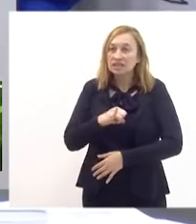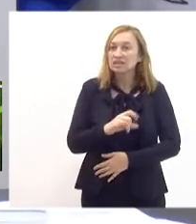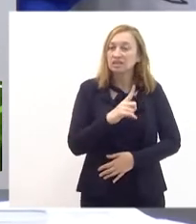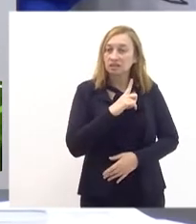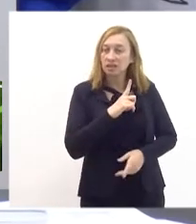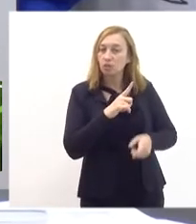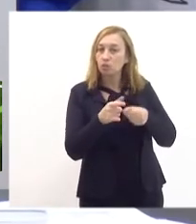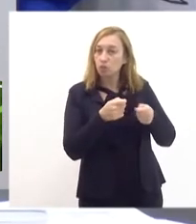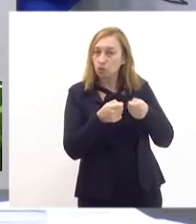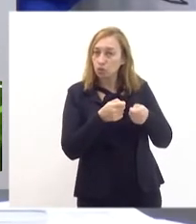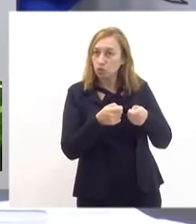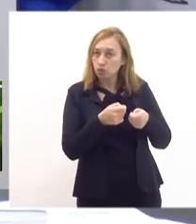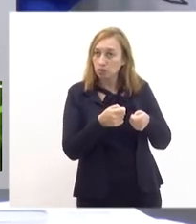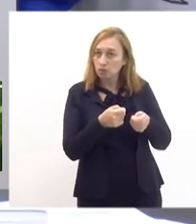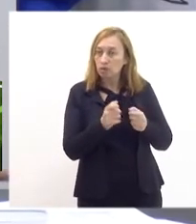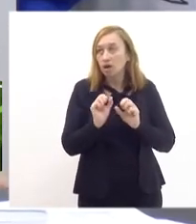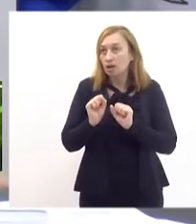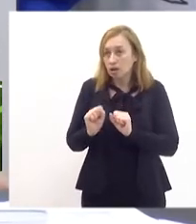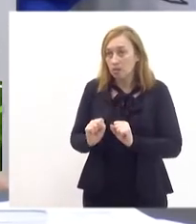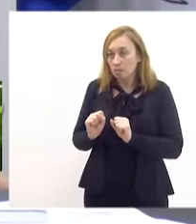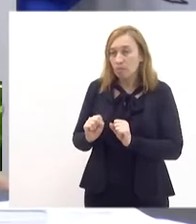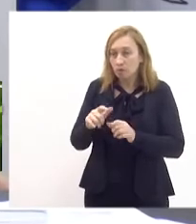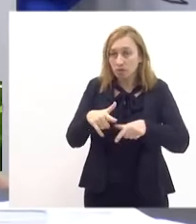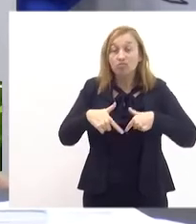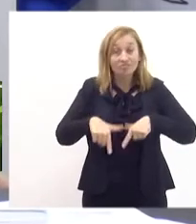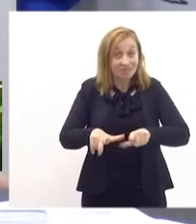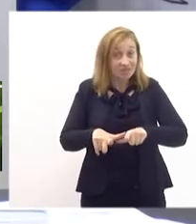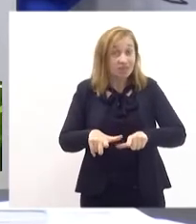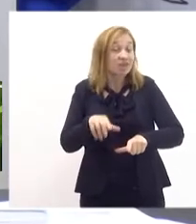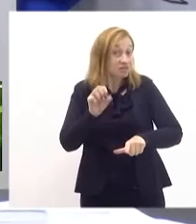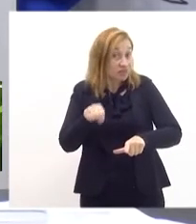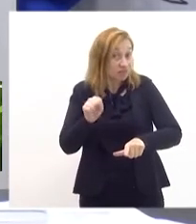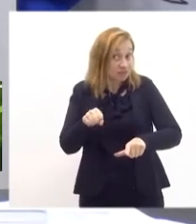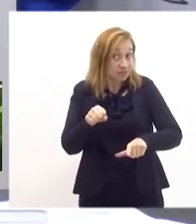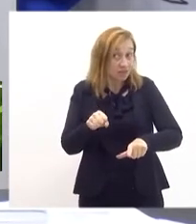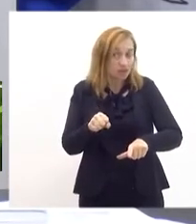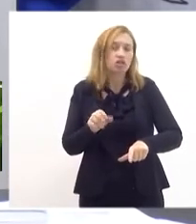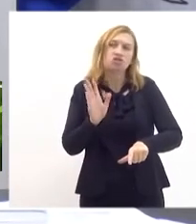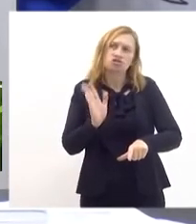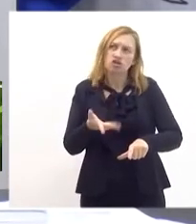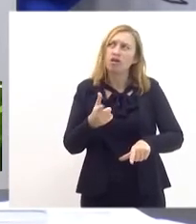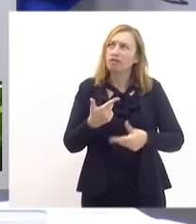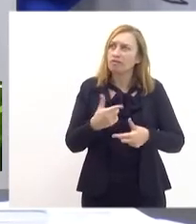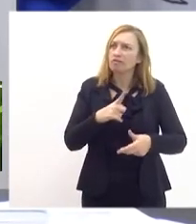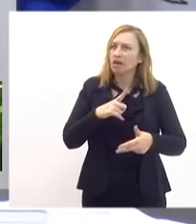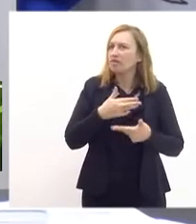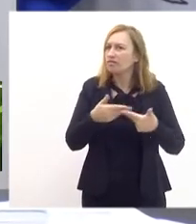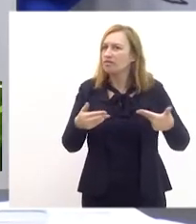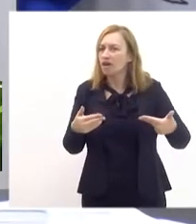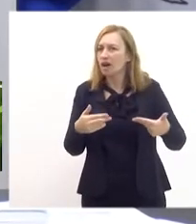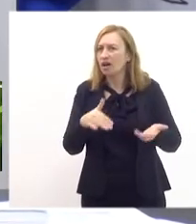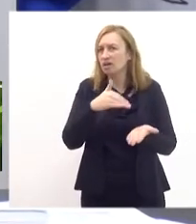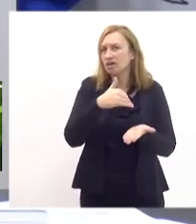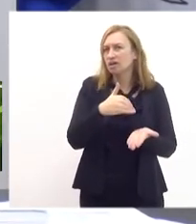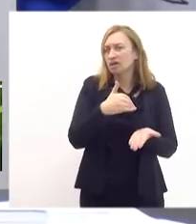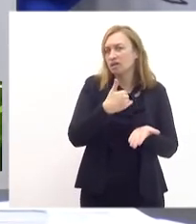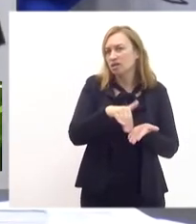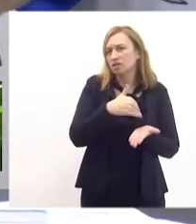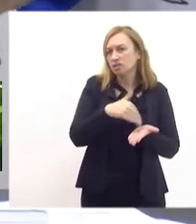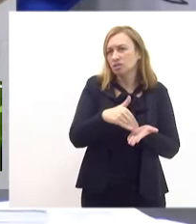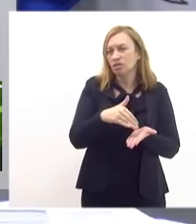o controle, que pode ser uma certificação. Já tem diversos escritórios de advocacia